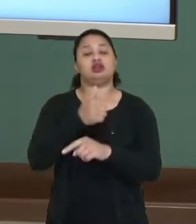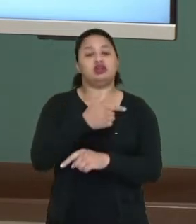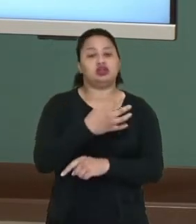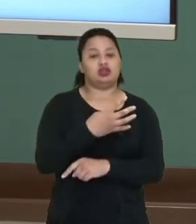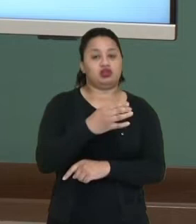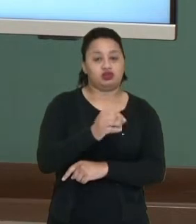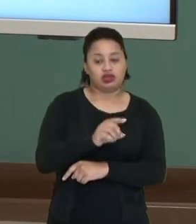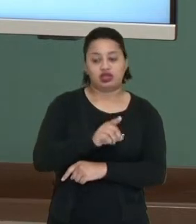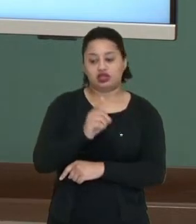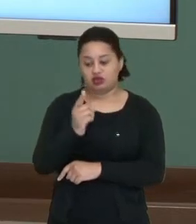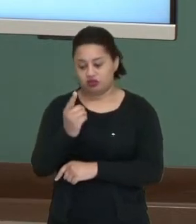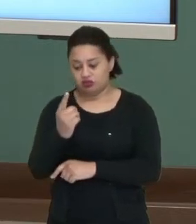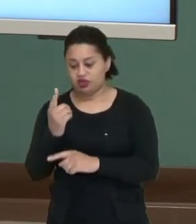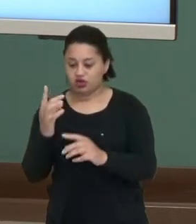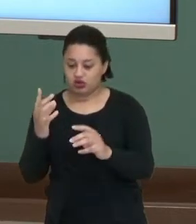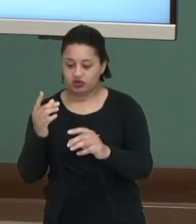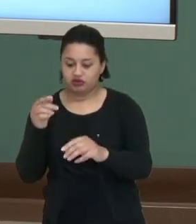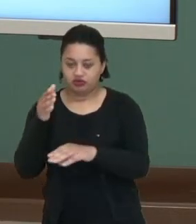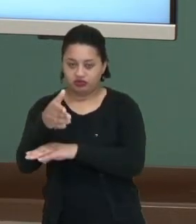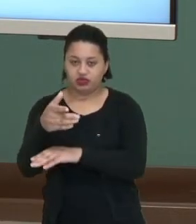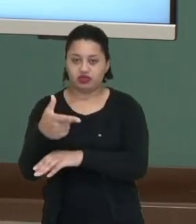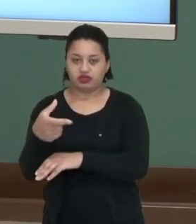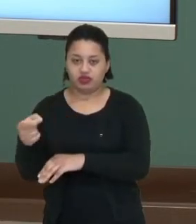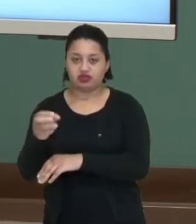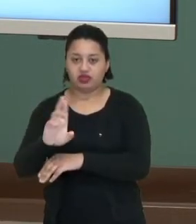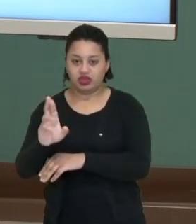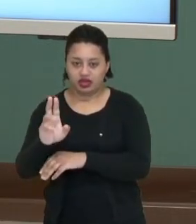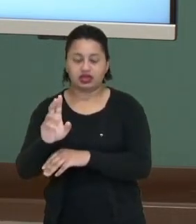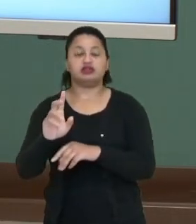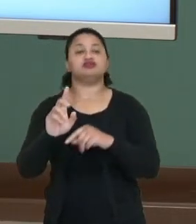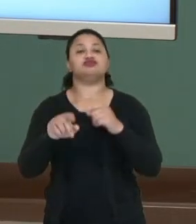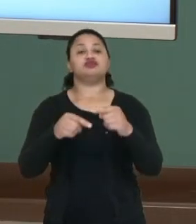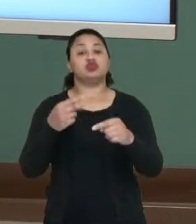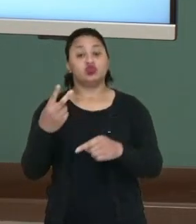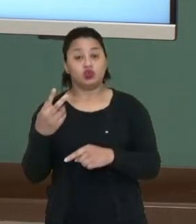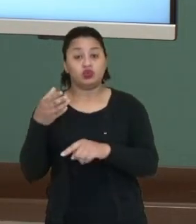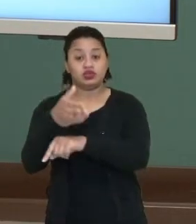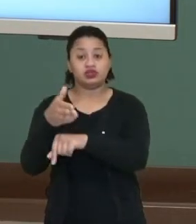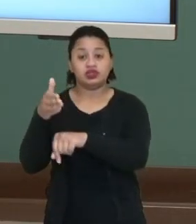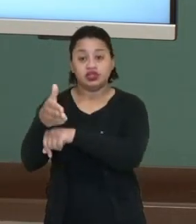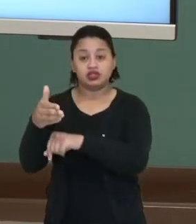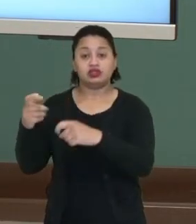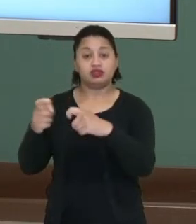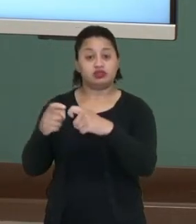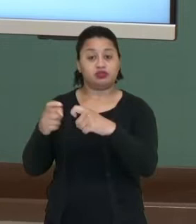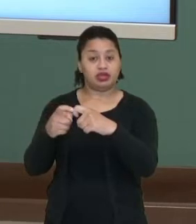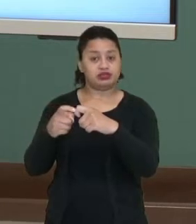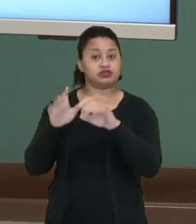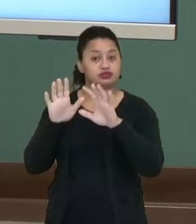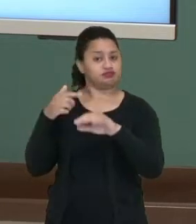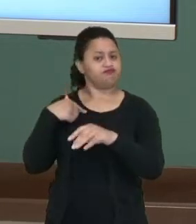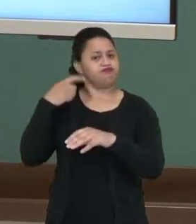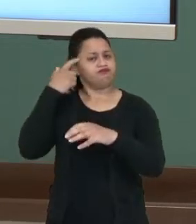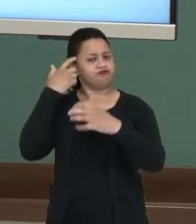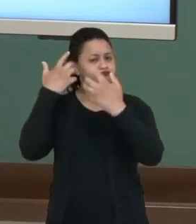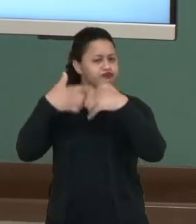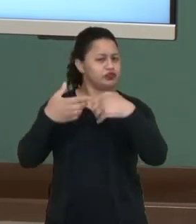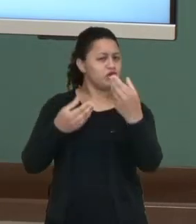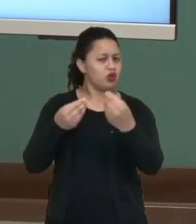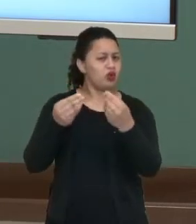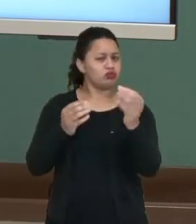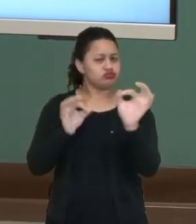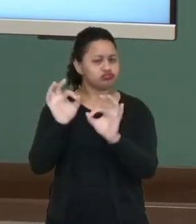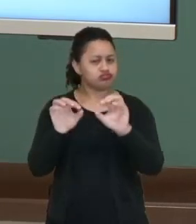aquela consulta. Consultou 2 vezes, 140 mais as 2 consultas. Vai pensando matematicamente como é que você vai escrever